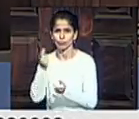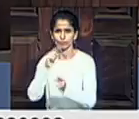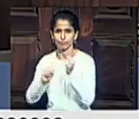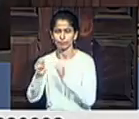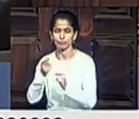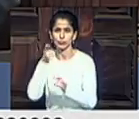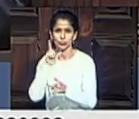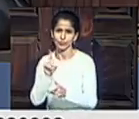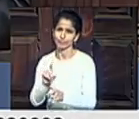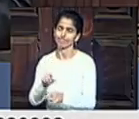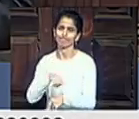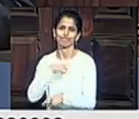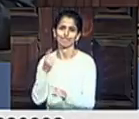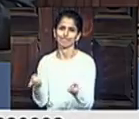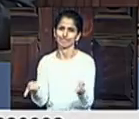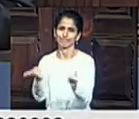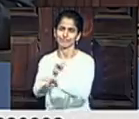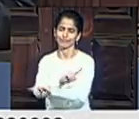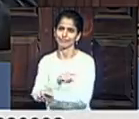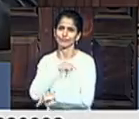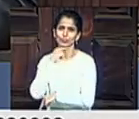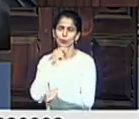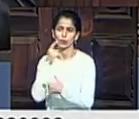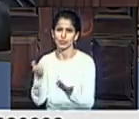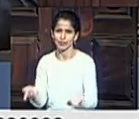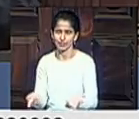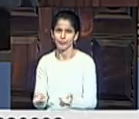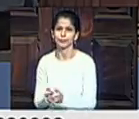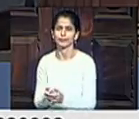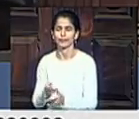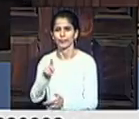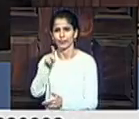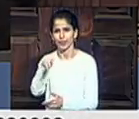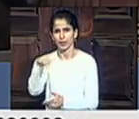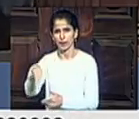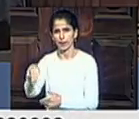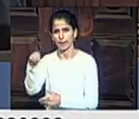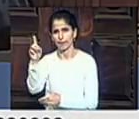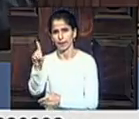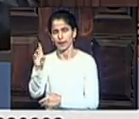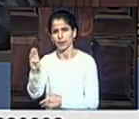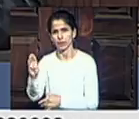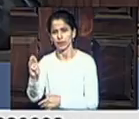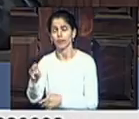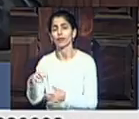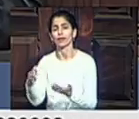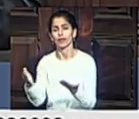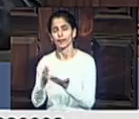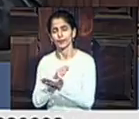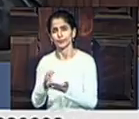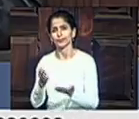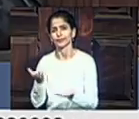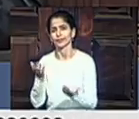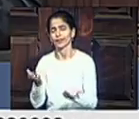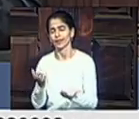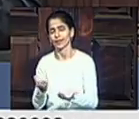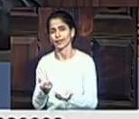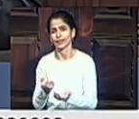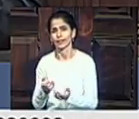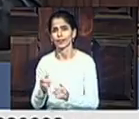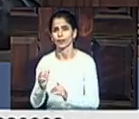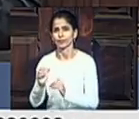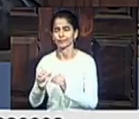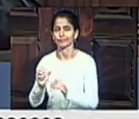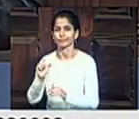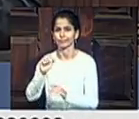governo federal, que é presidido pelo PMDB, alguns ministros e alguns setores que propuseram aumento